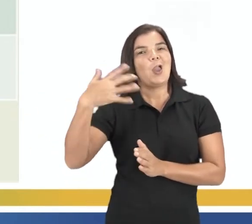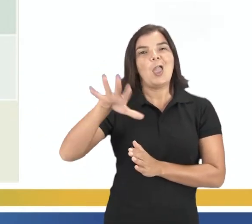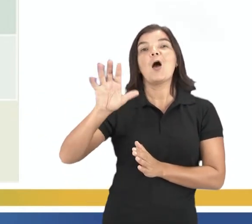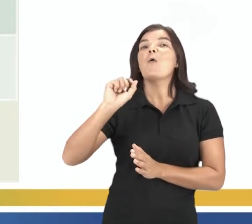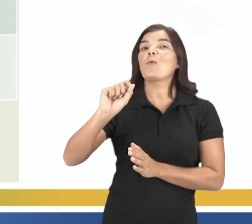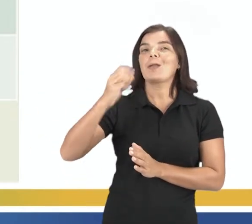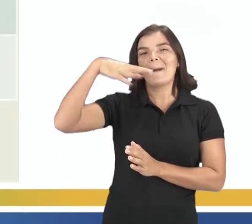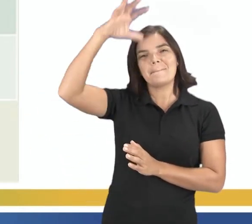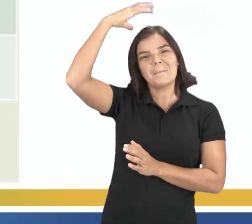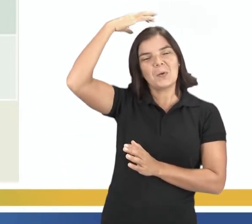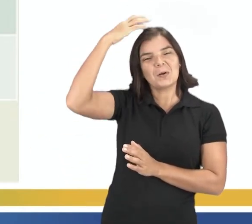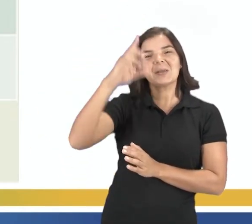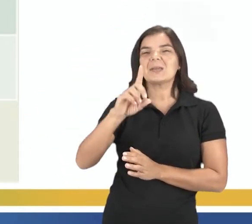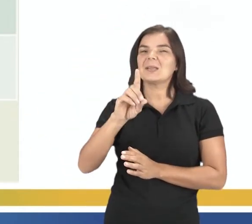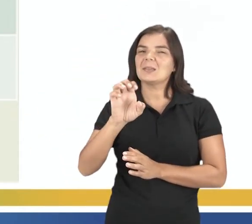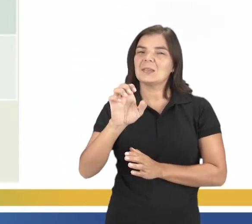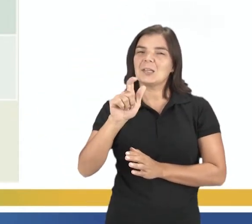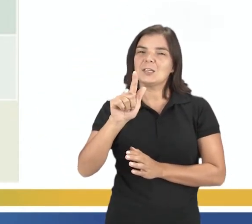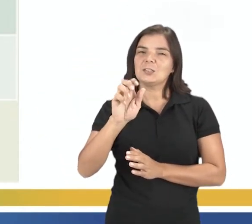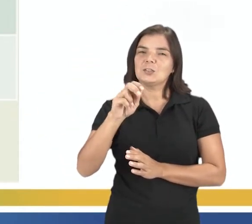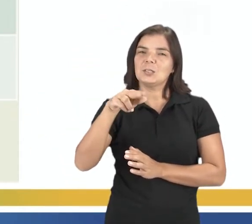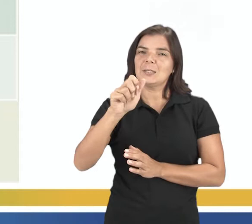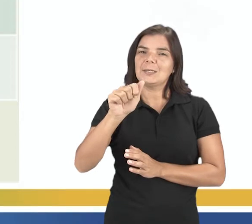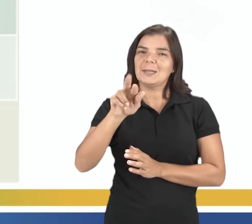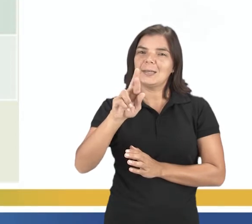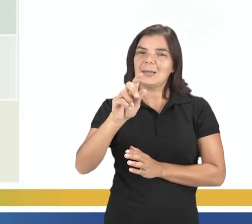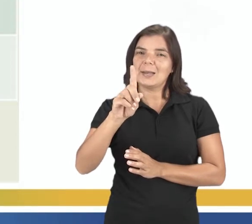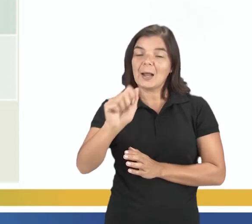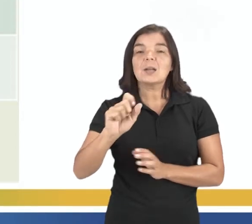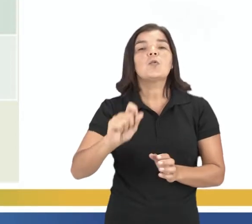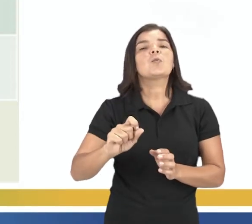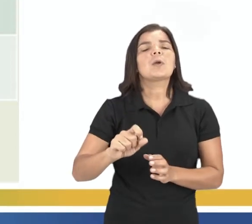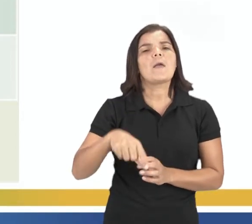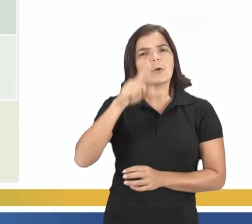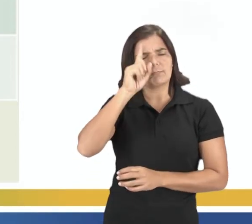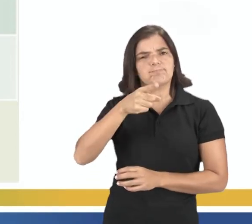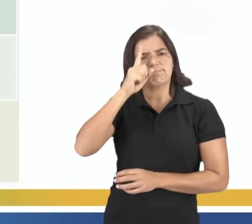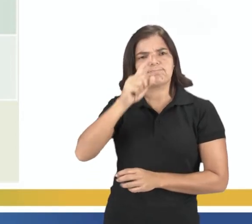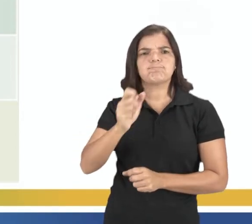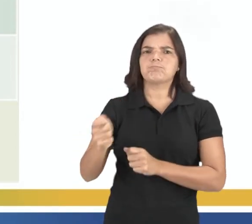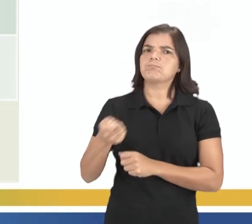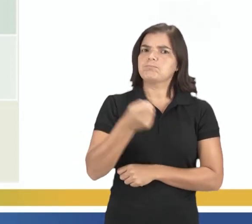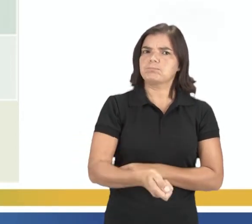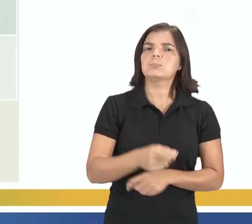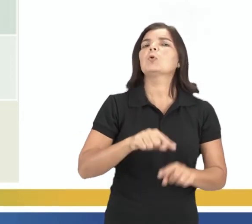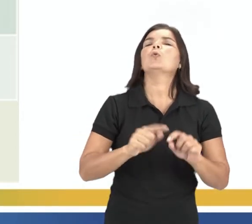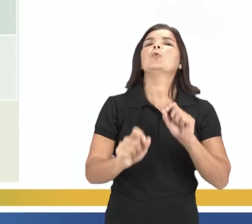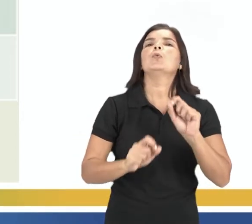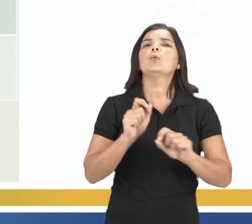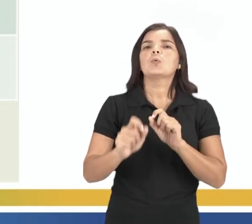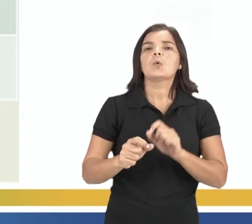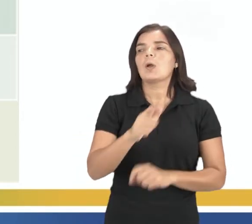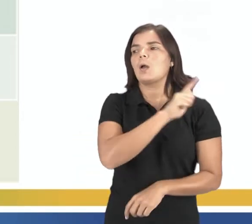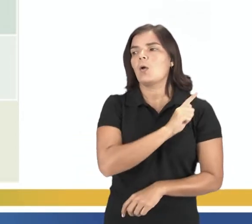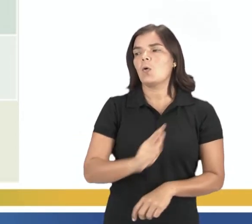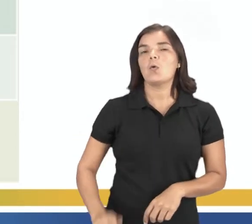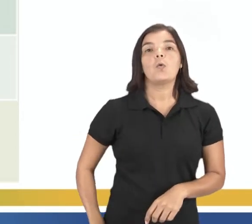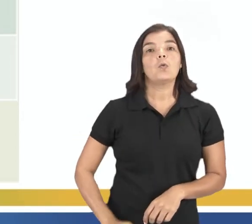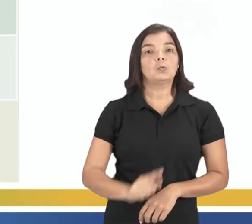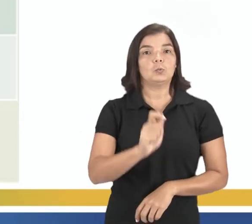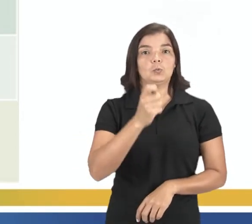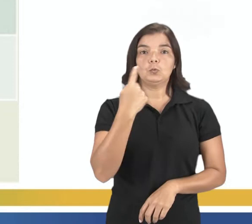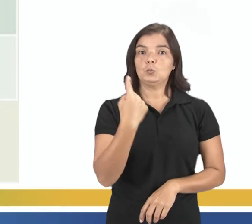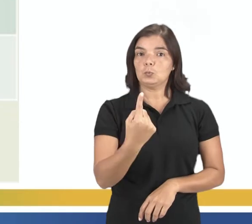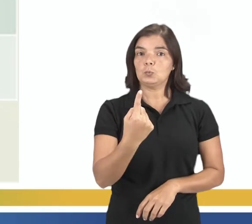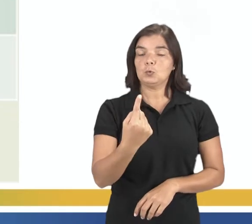monarquia degenerada. Quando a monarquia degenera, ela vira tirania. E o que é a tirania? É o governo de um